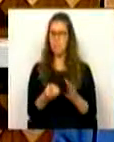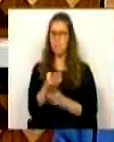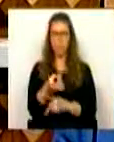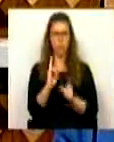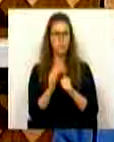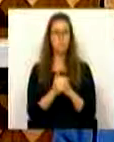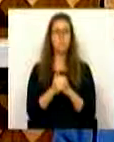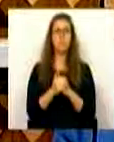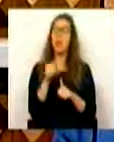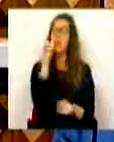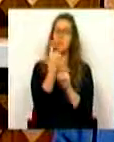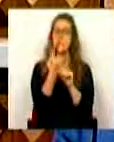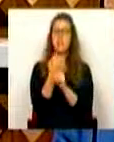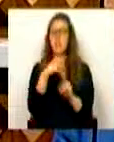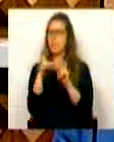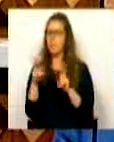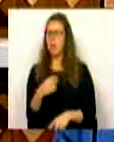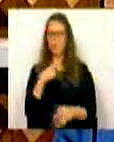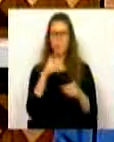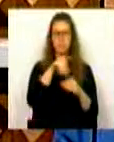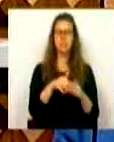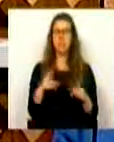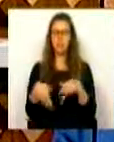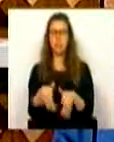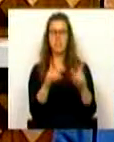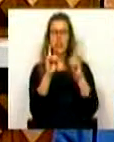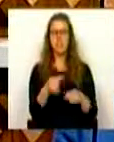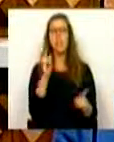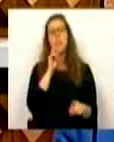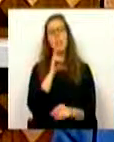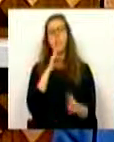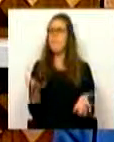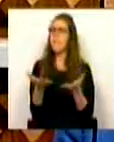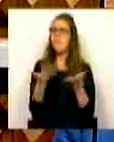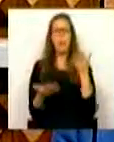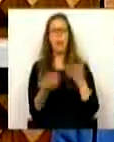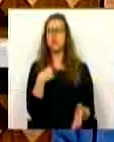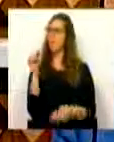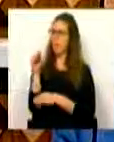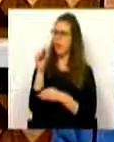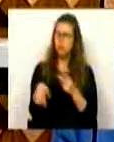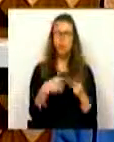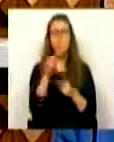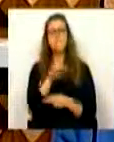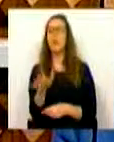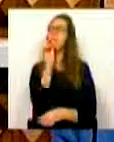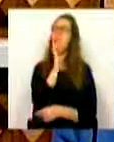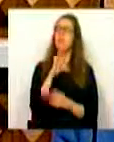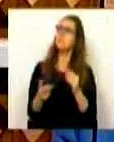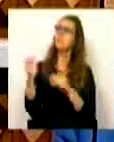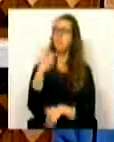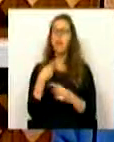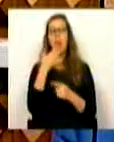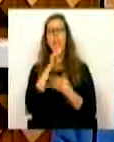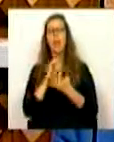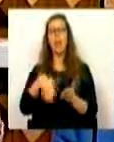produtivo. A atividade de titularização insere-se nesta estratégia, permite aliviar balanços dos bancos, de modo a possibilitar o aumento de concessão